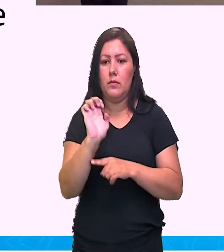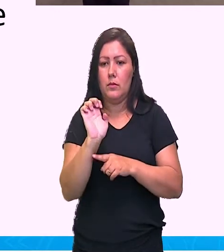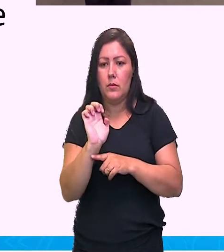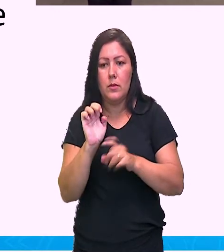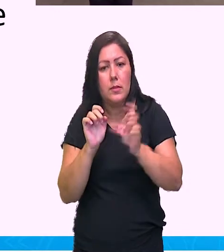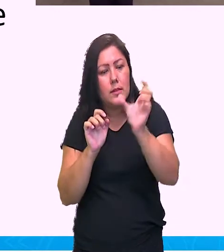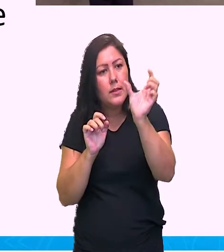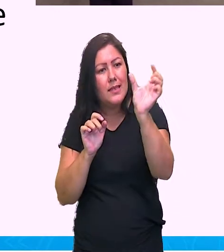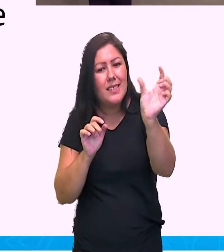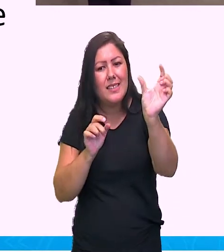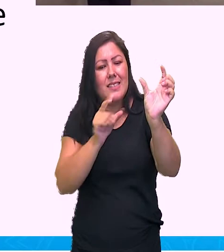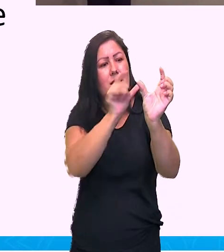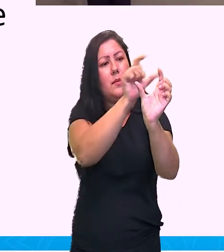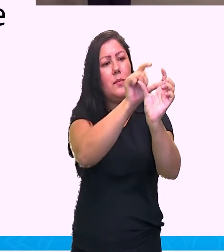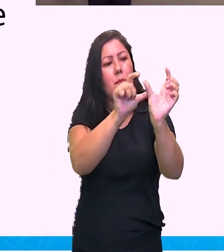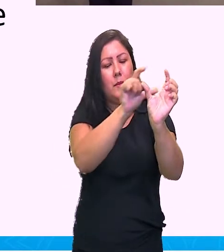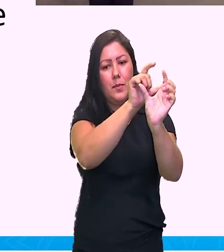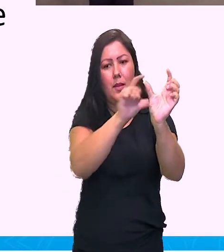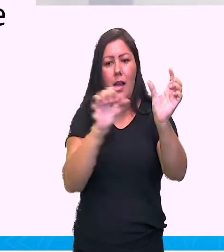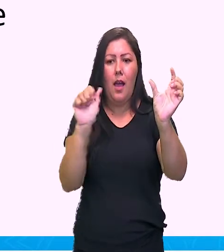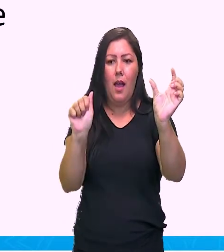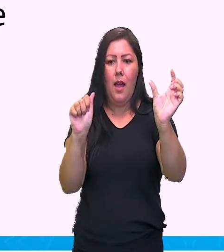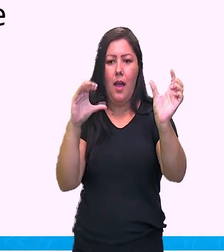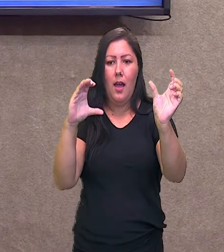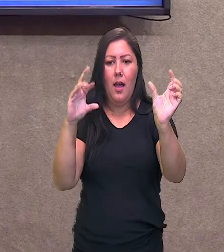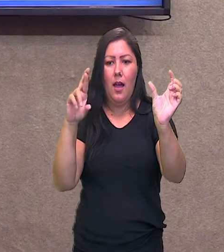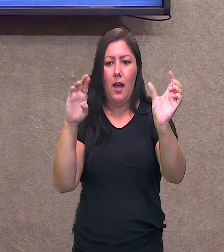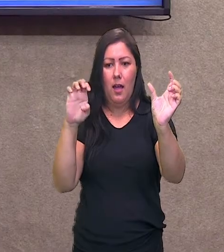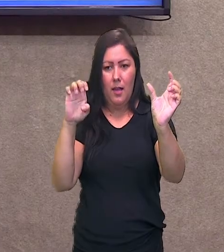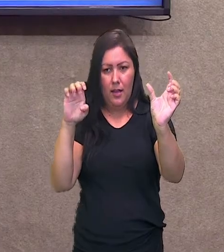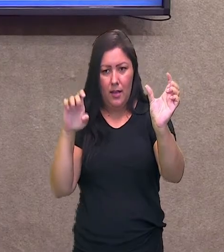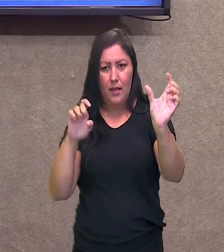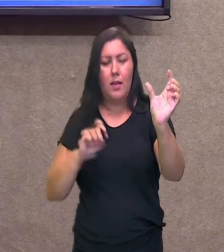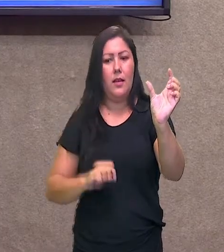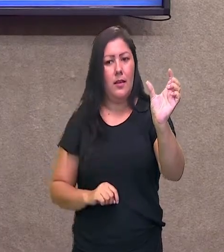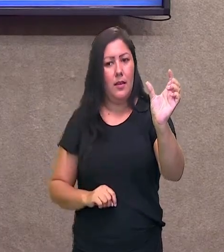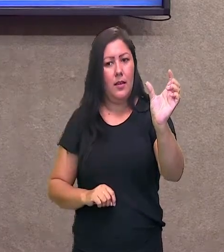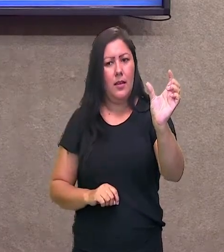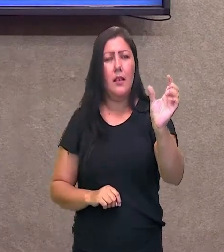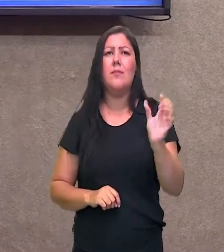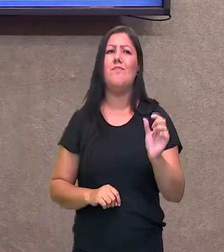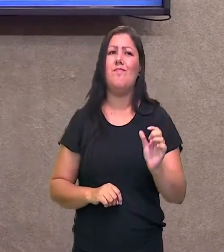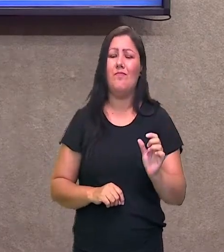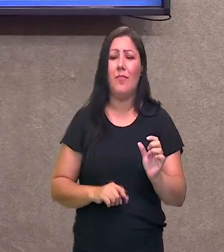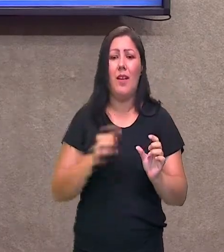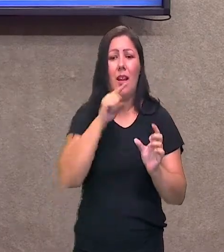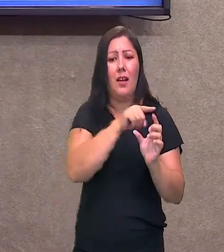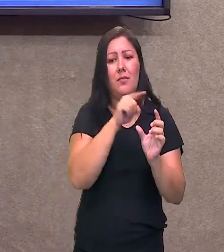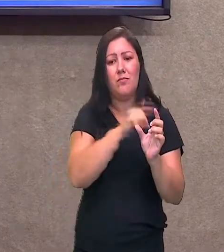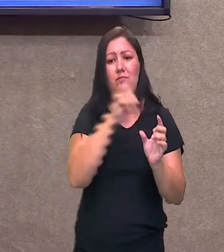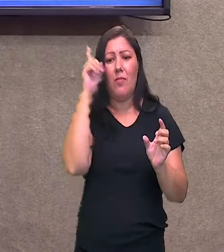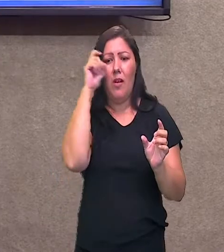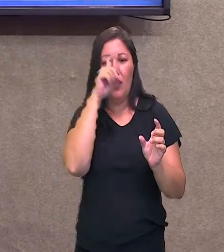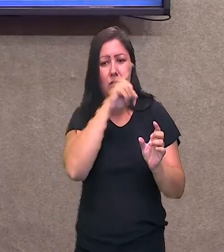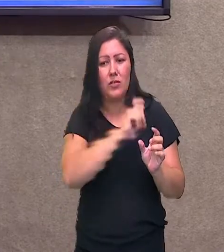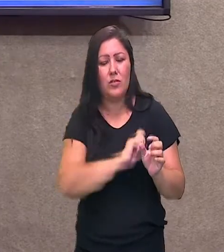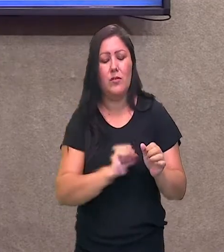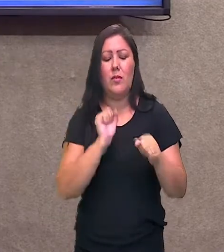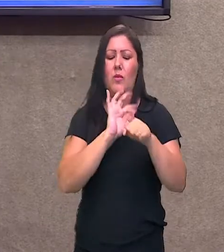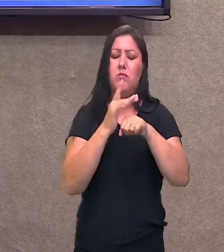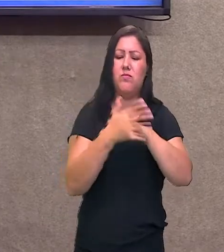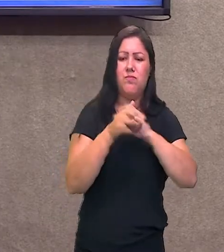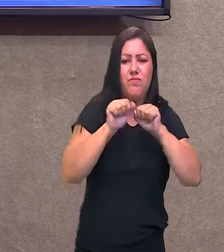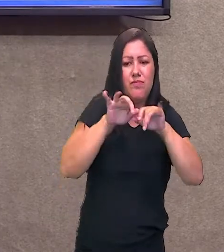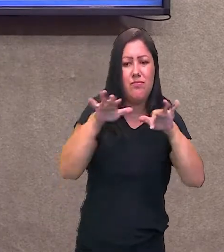algo terrível lá, também temos a questão das enchentes, e isso tem feito com que o